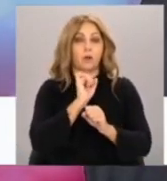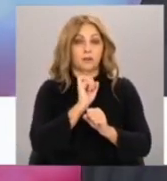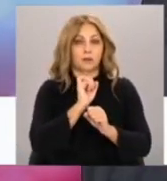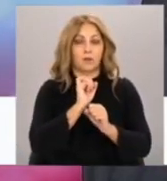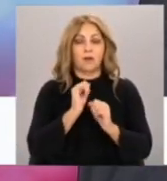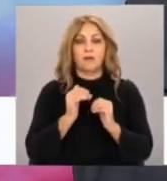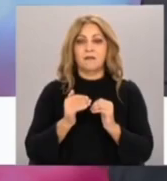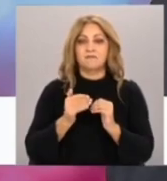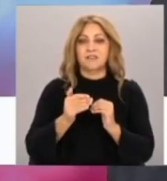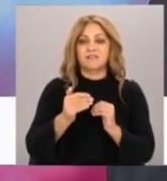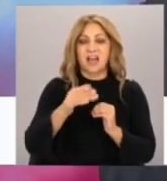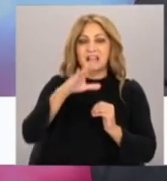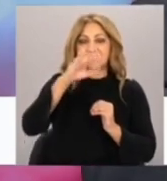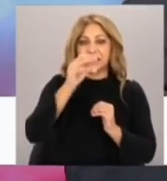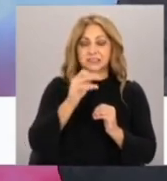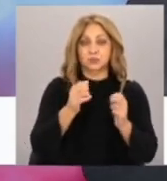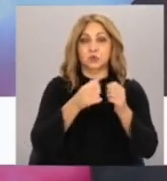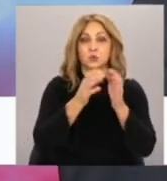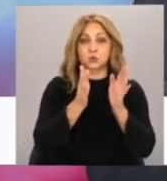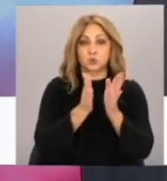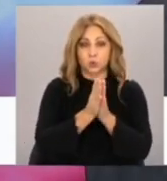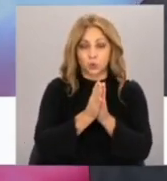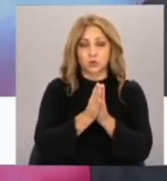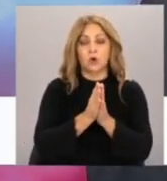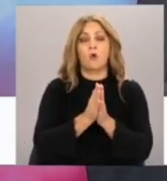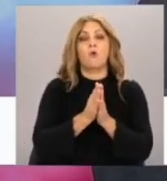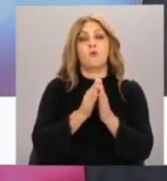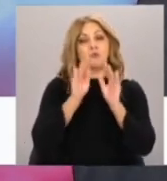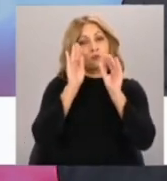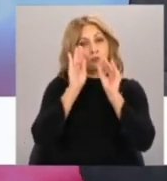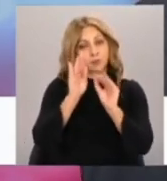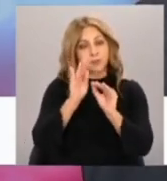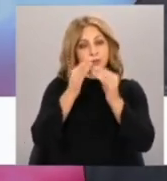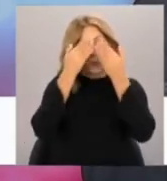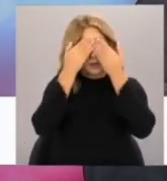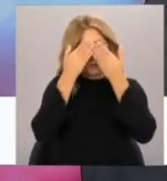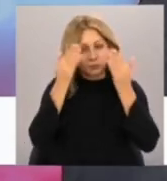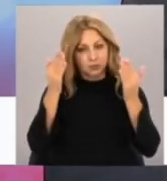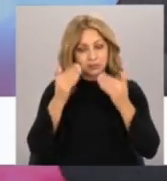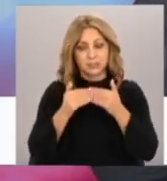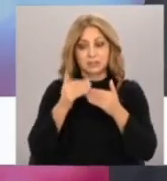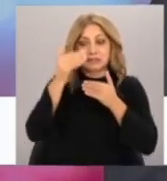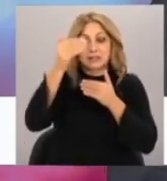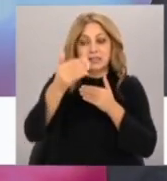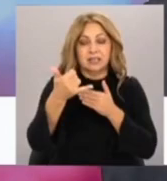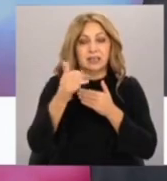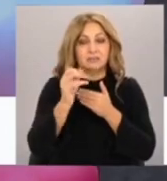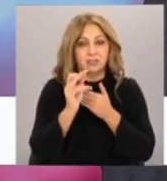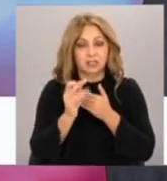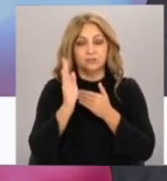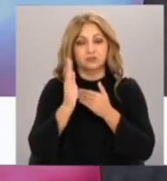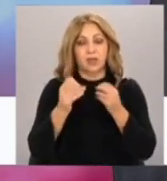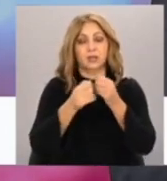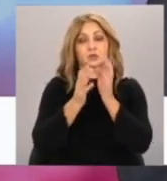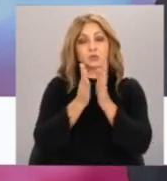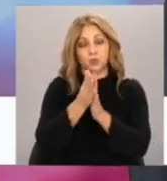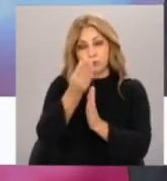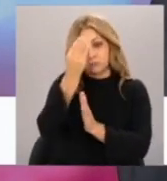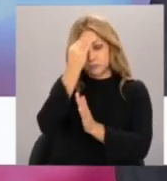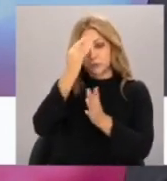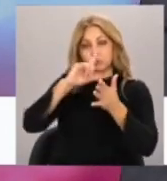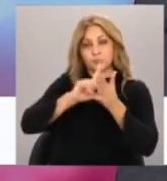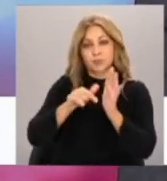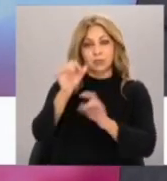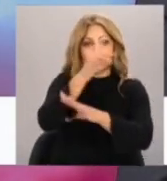praticamente toda ela formada já é democracia dentro de 20 anos já farta é formada no projeto europeu e nós